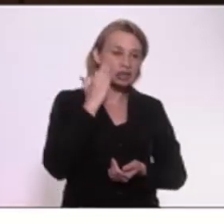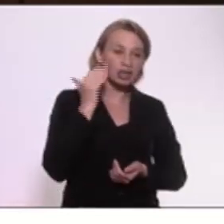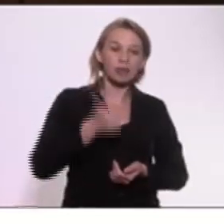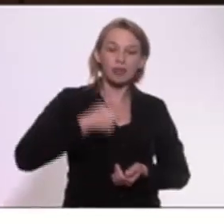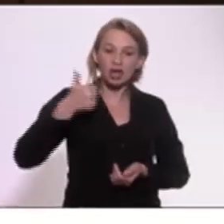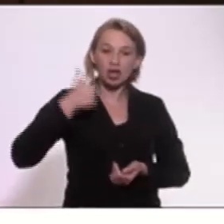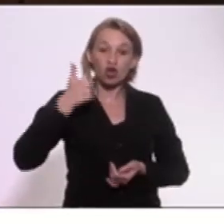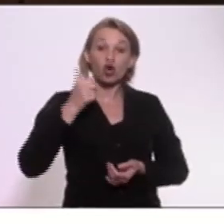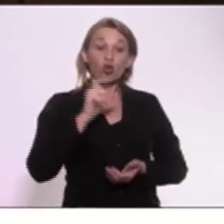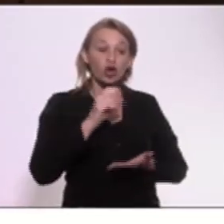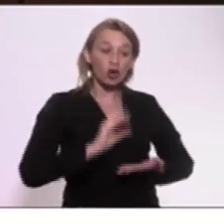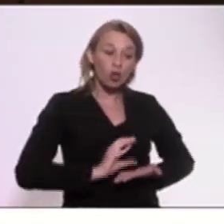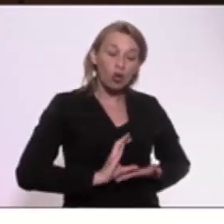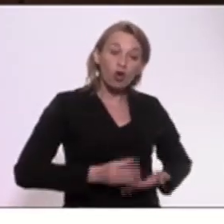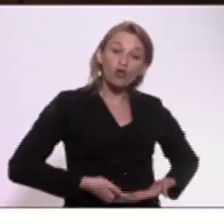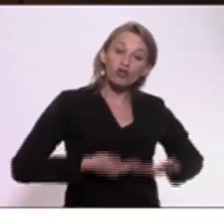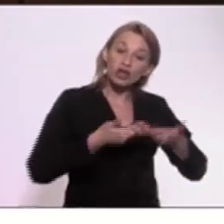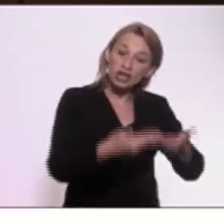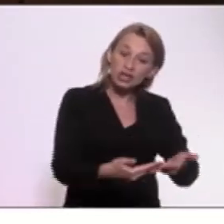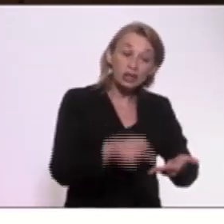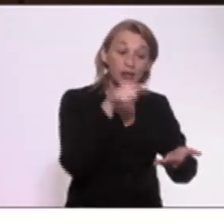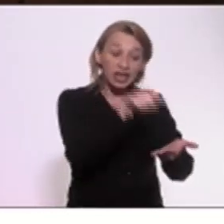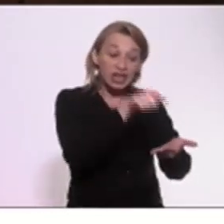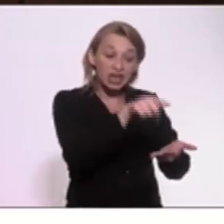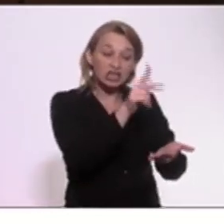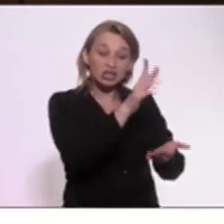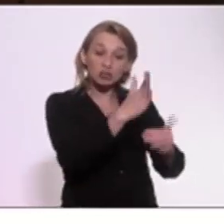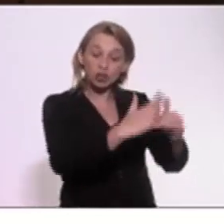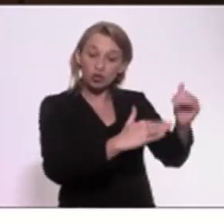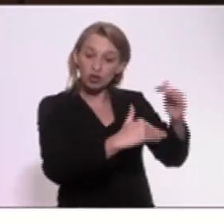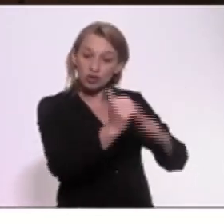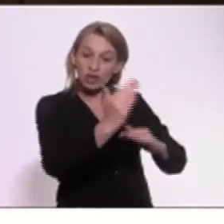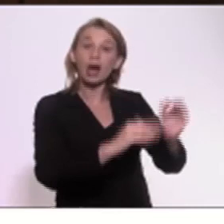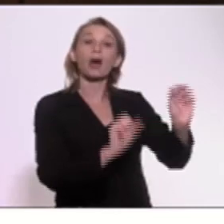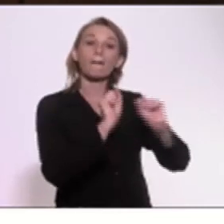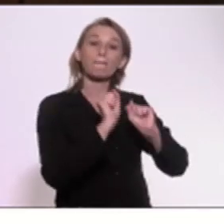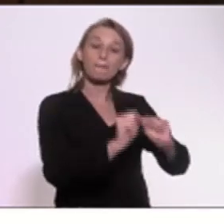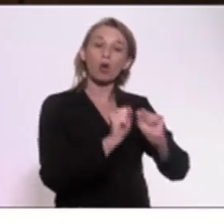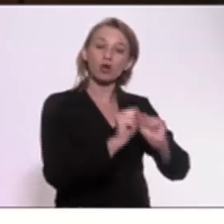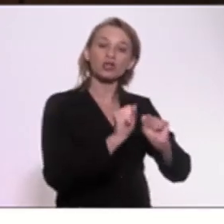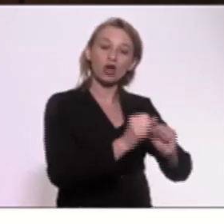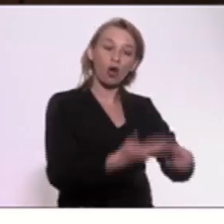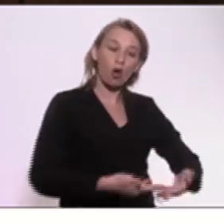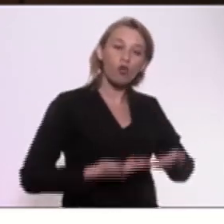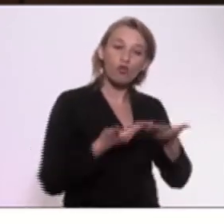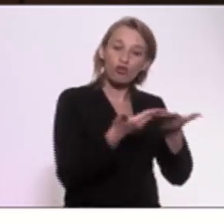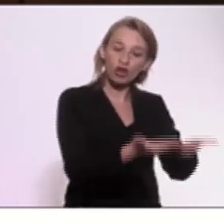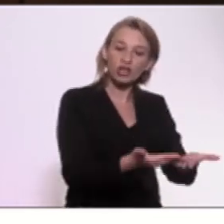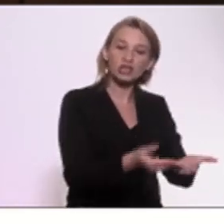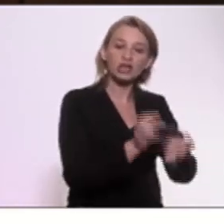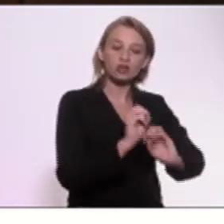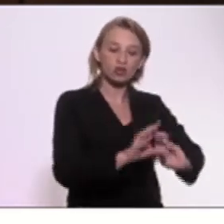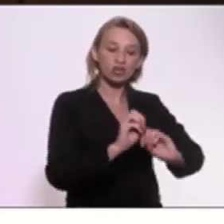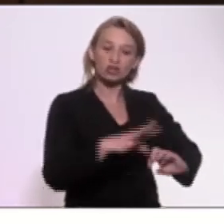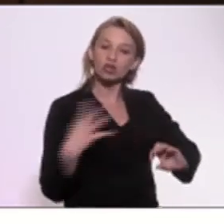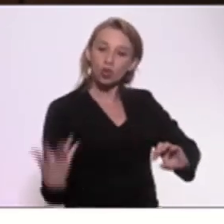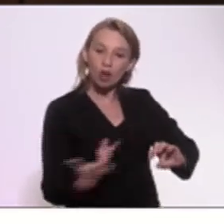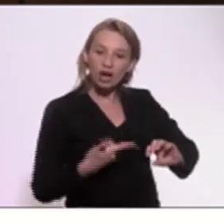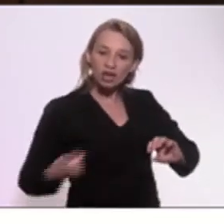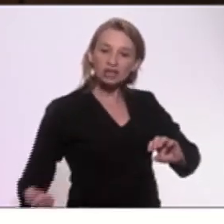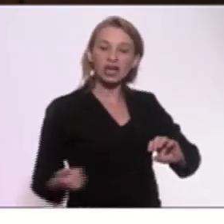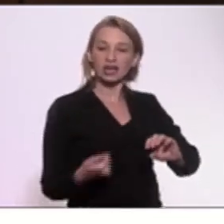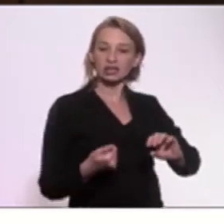ferramentas oferecidos para que esses profissionais possam oferecer educação de qualidade